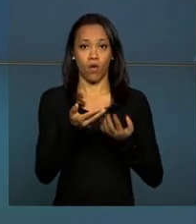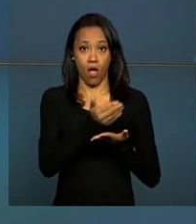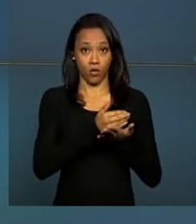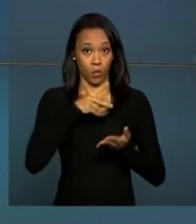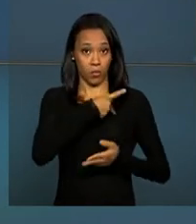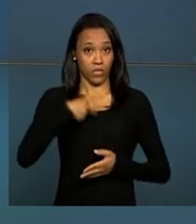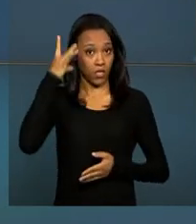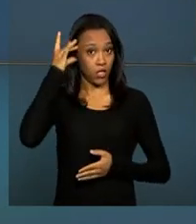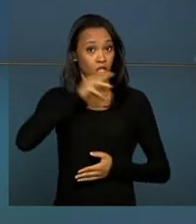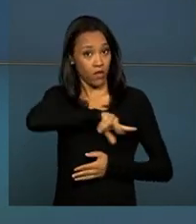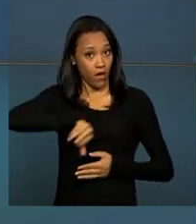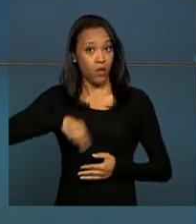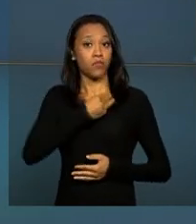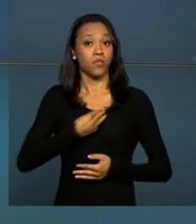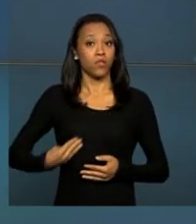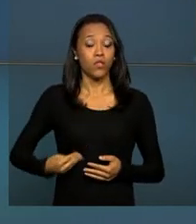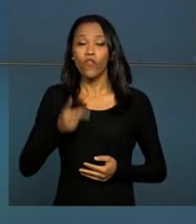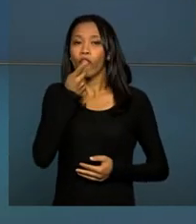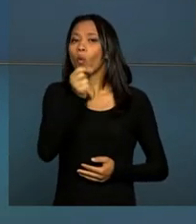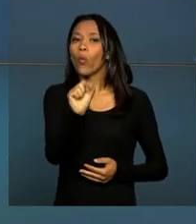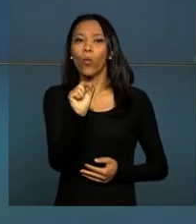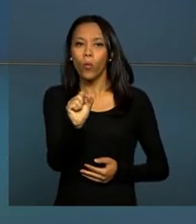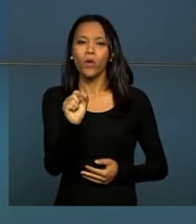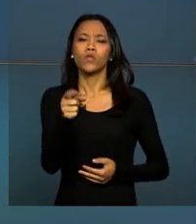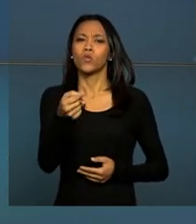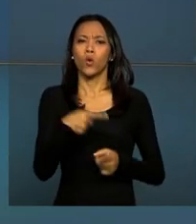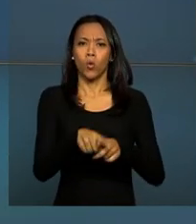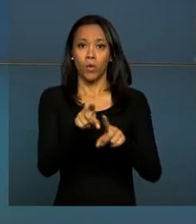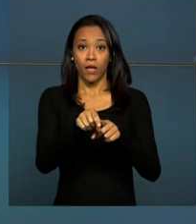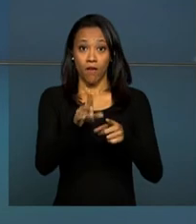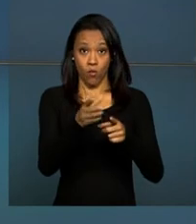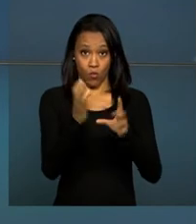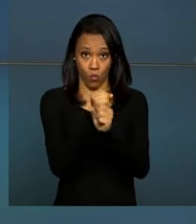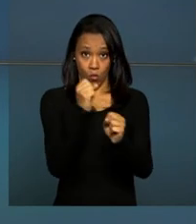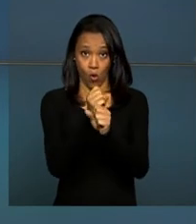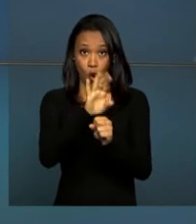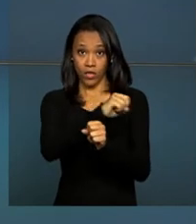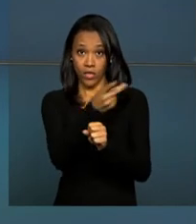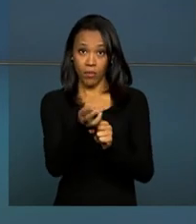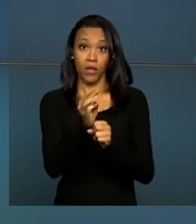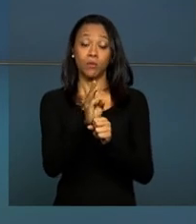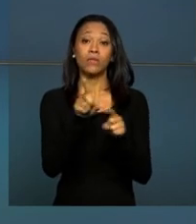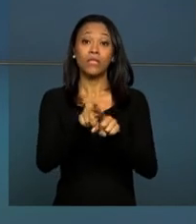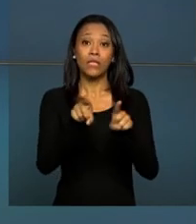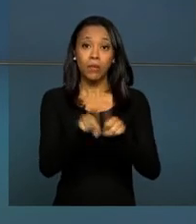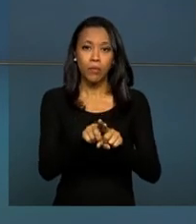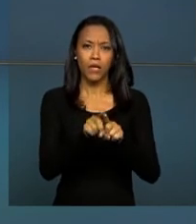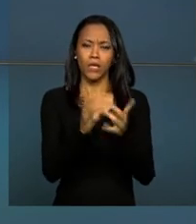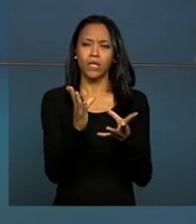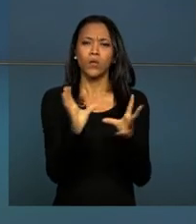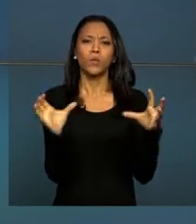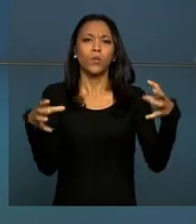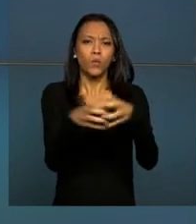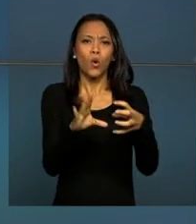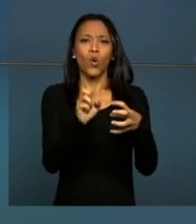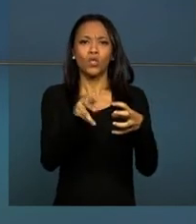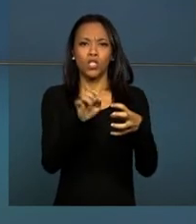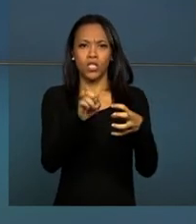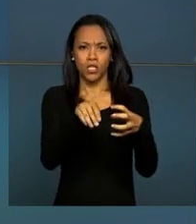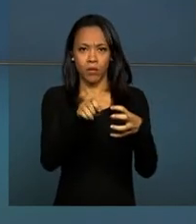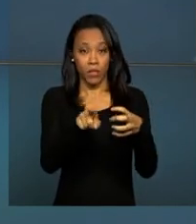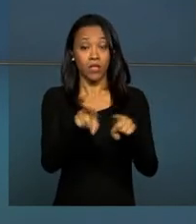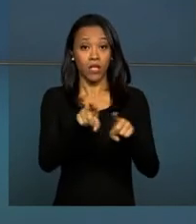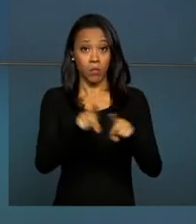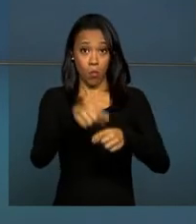e outros ministros. Mercadante falou sobre a sanção do orçamento da União e o contingenciamento do orçamento, além da política